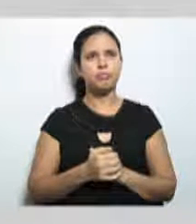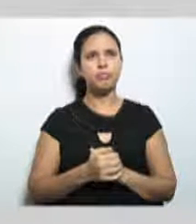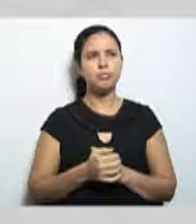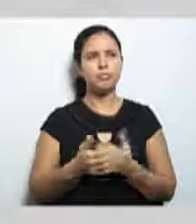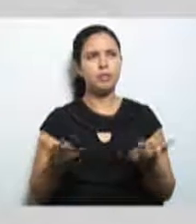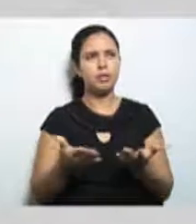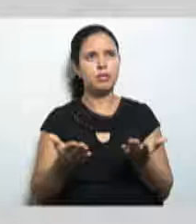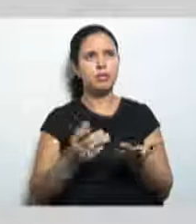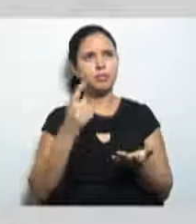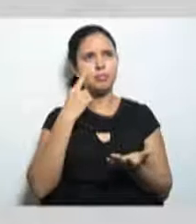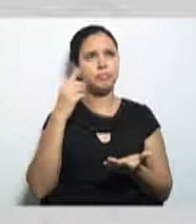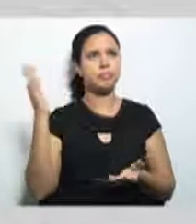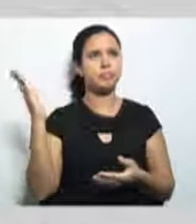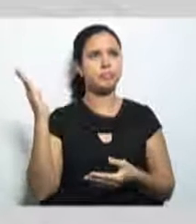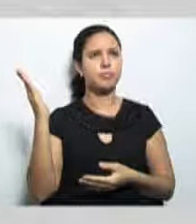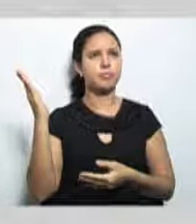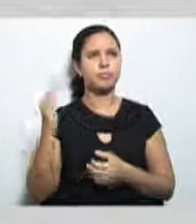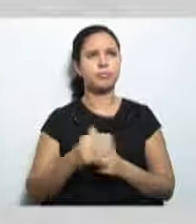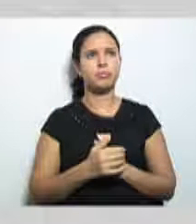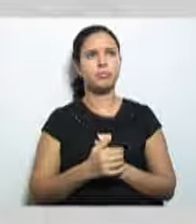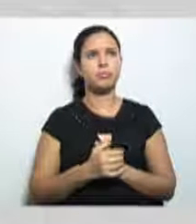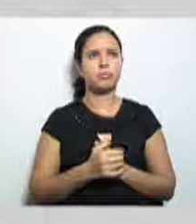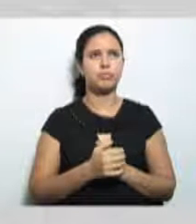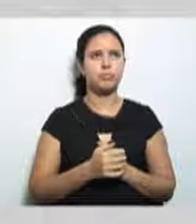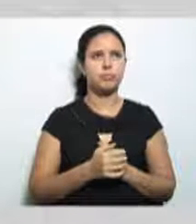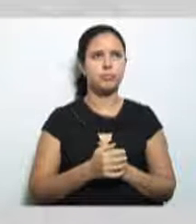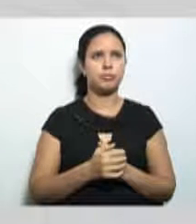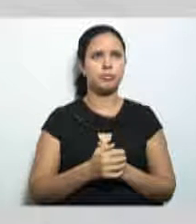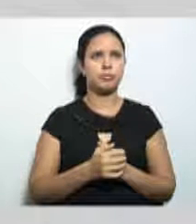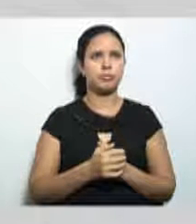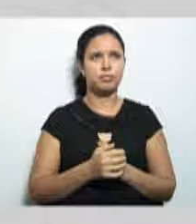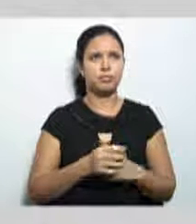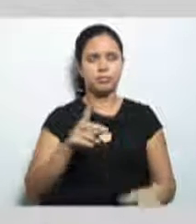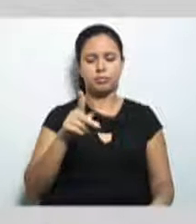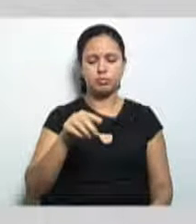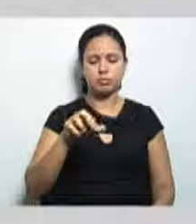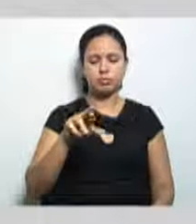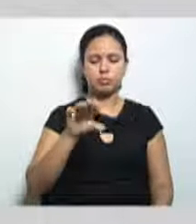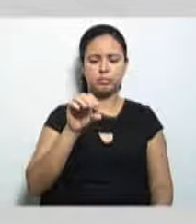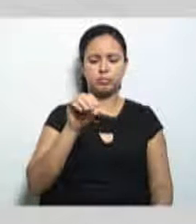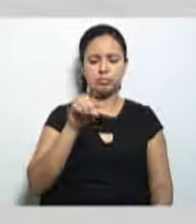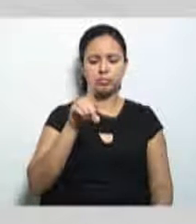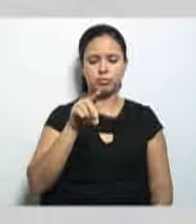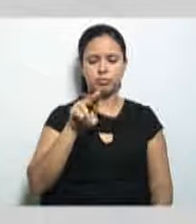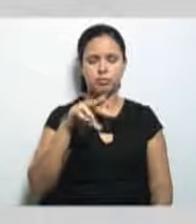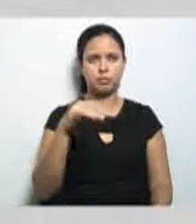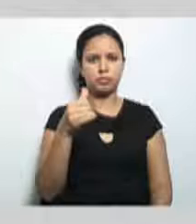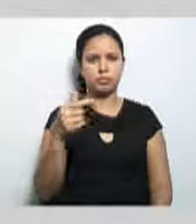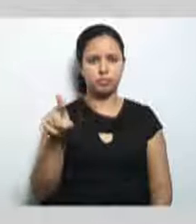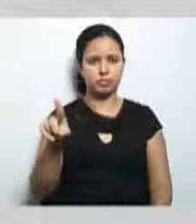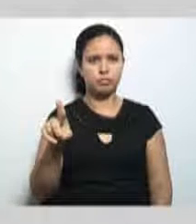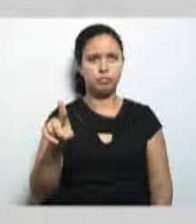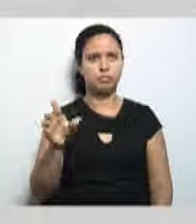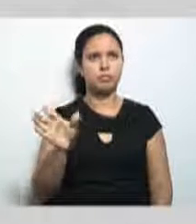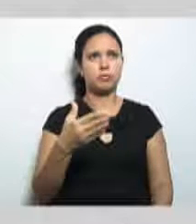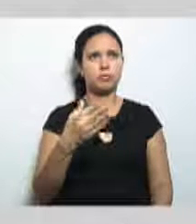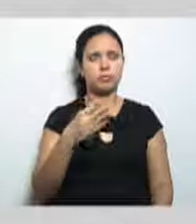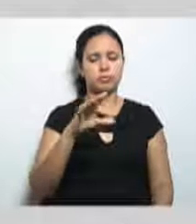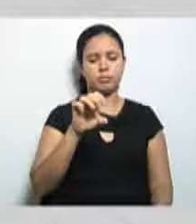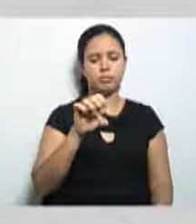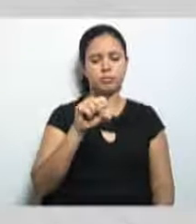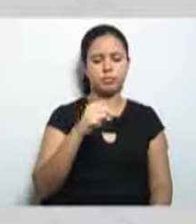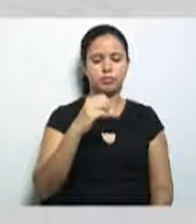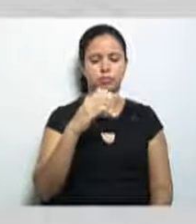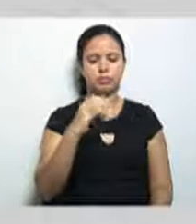Agora, a gente vai para o modo de produção escravista, né? Nesse modo de produção, o trabalho era